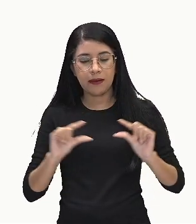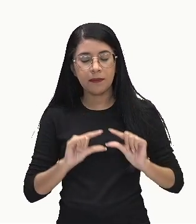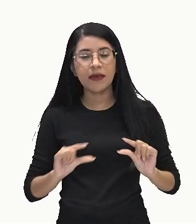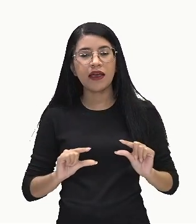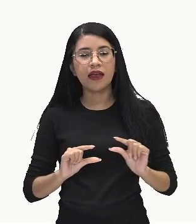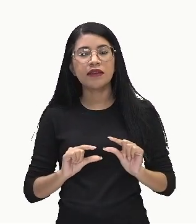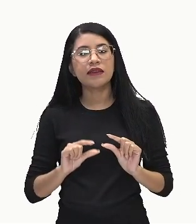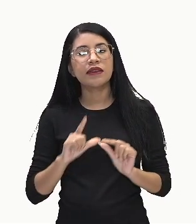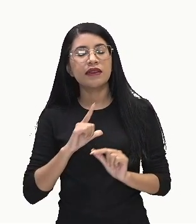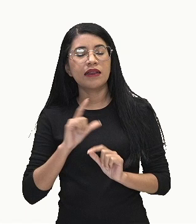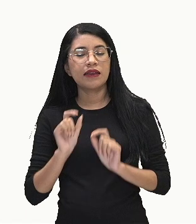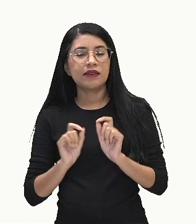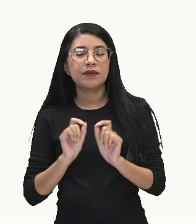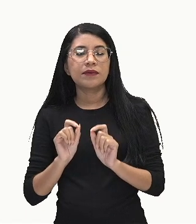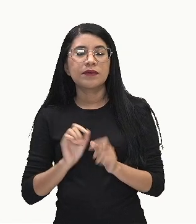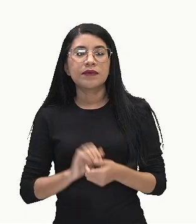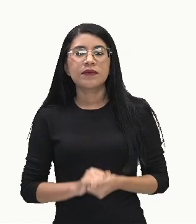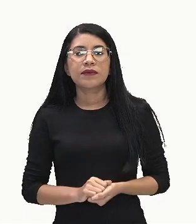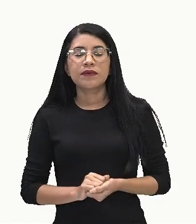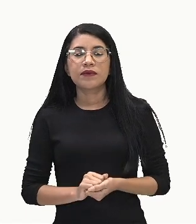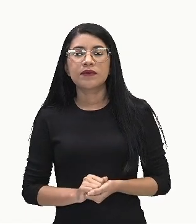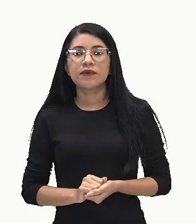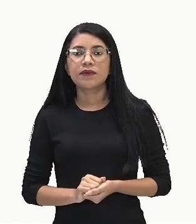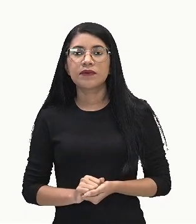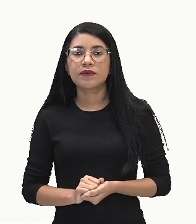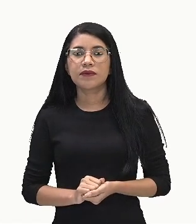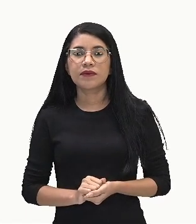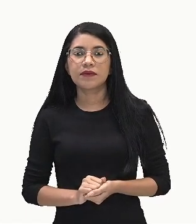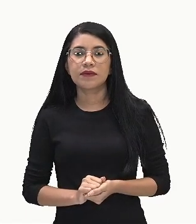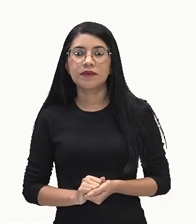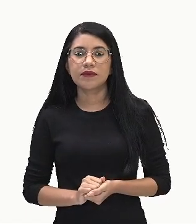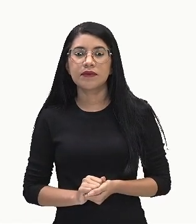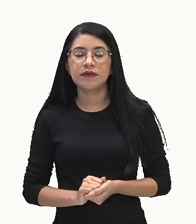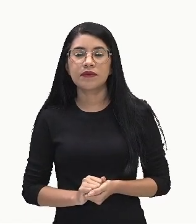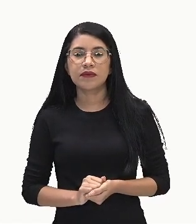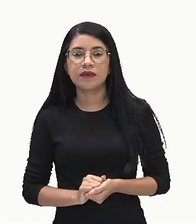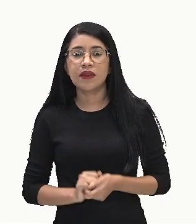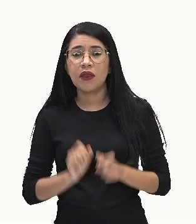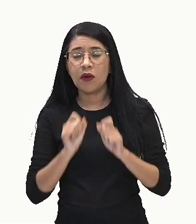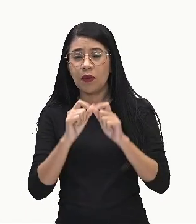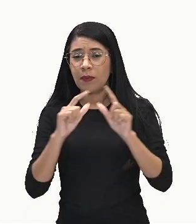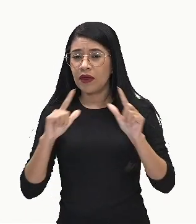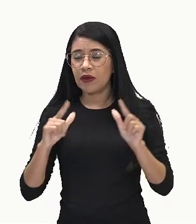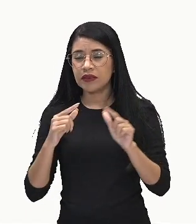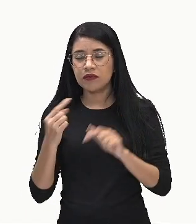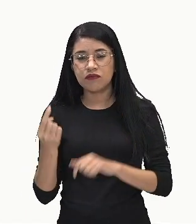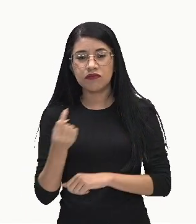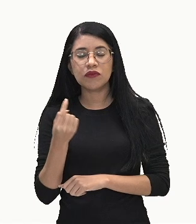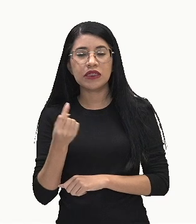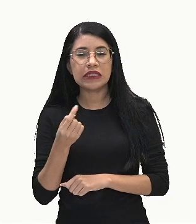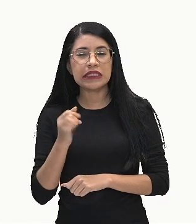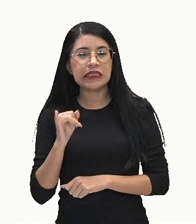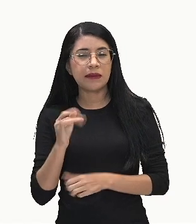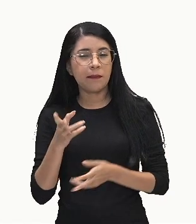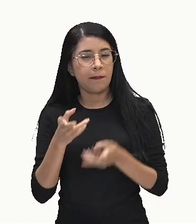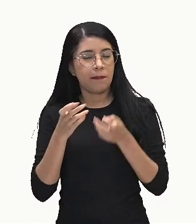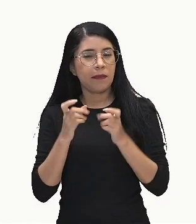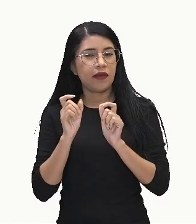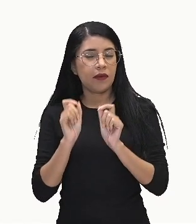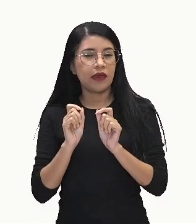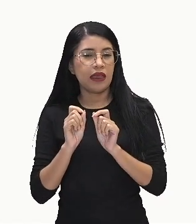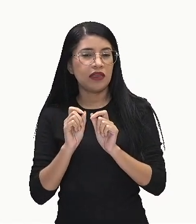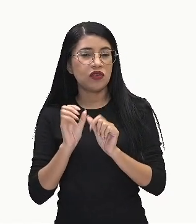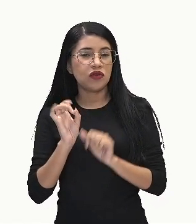verdade se trata de uma equação só. Se vocês observarem, a única coisa